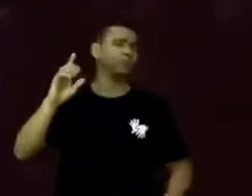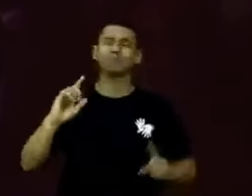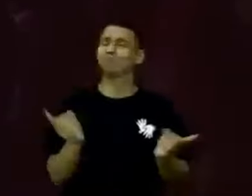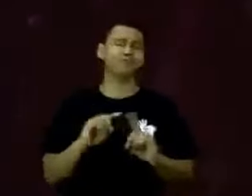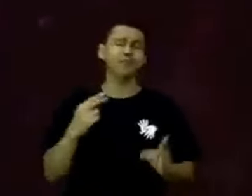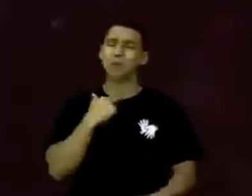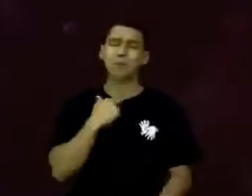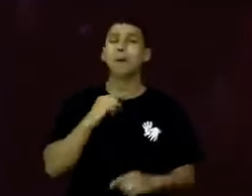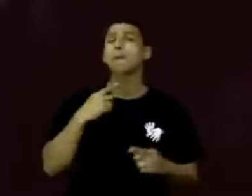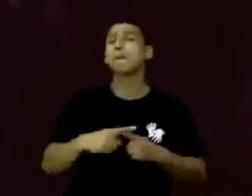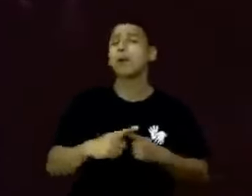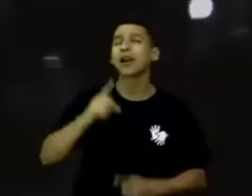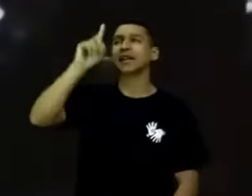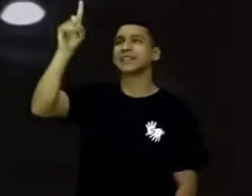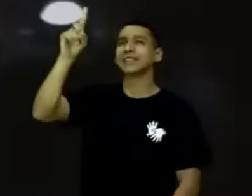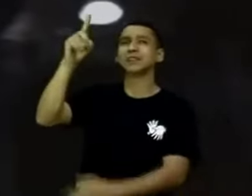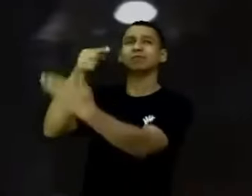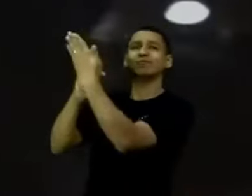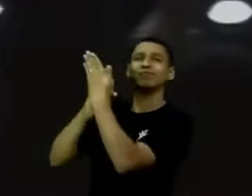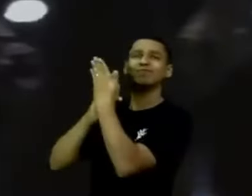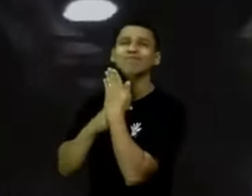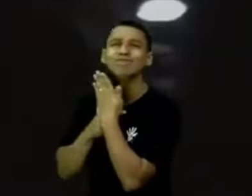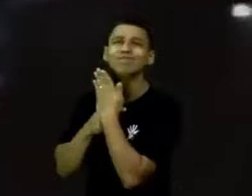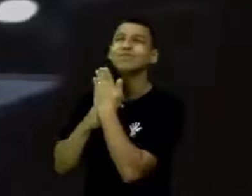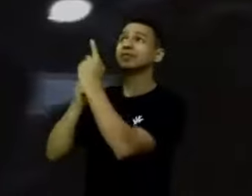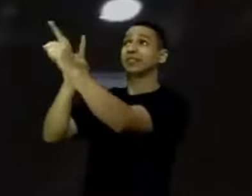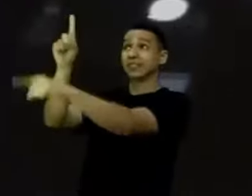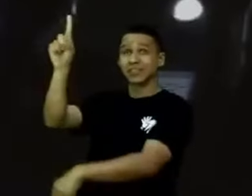Deus é contigo.